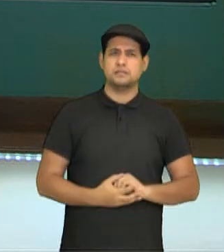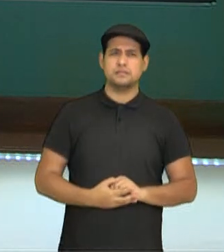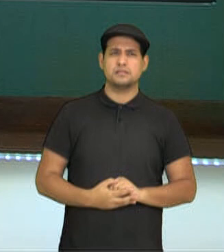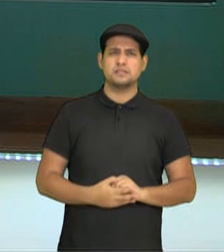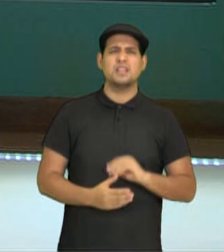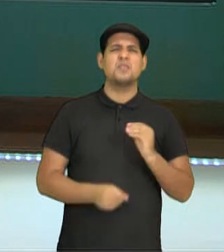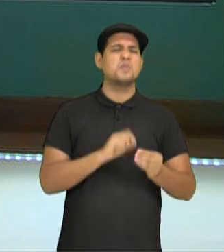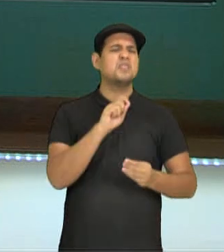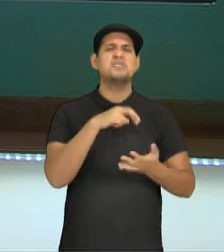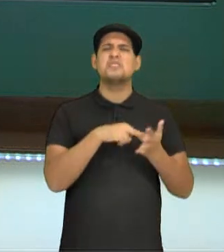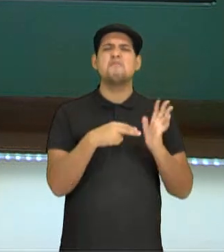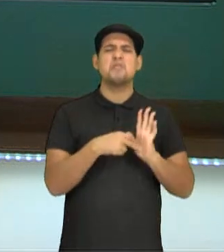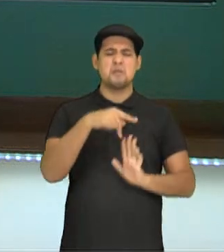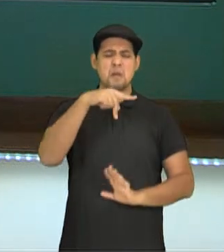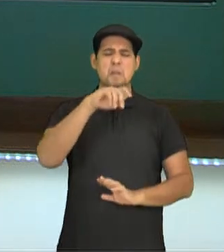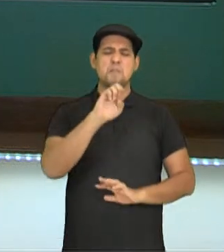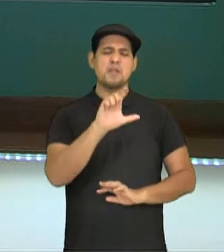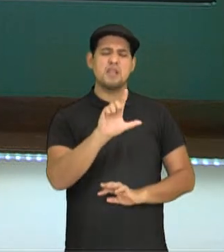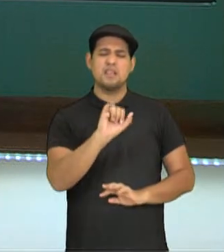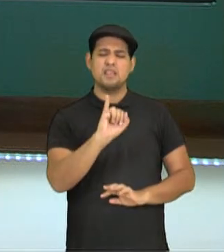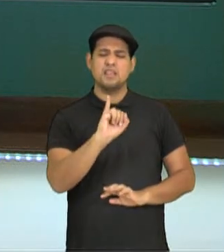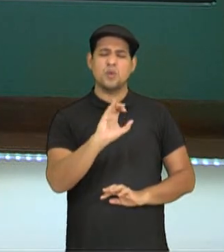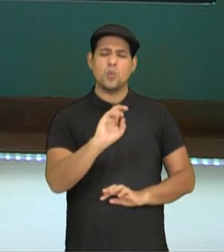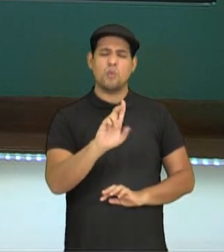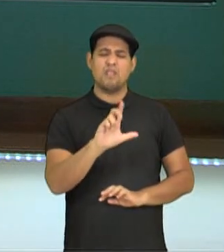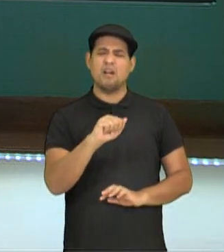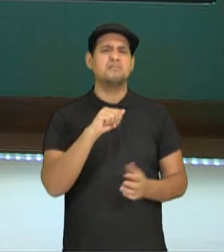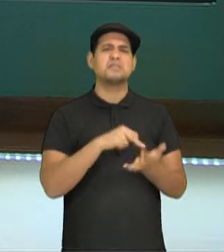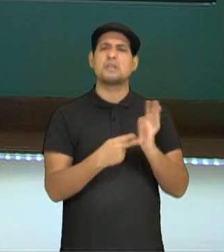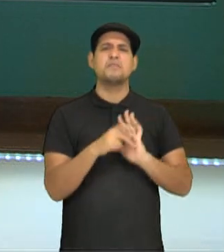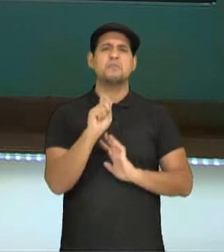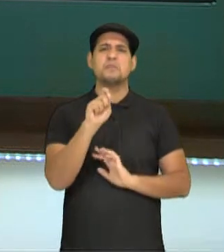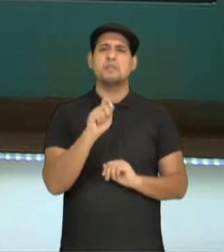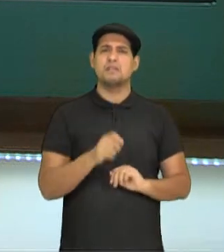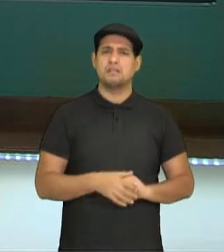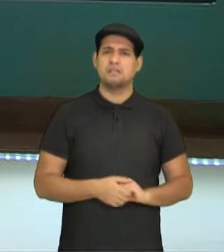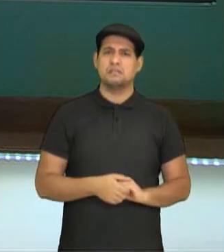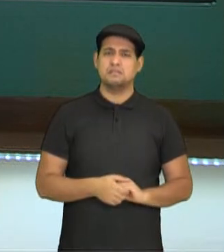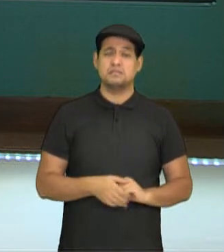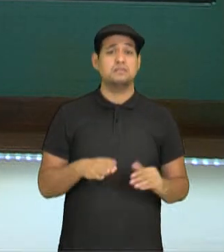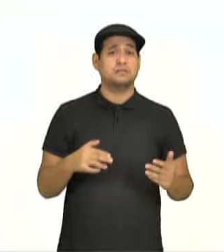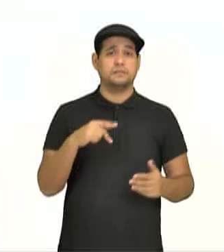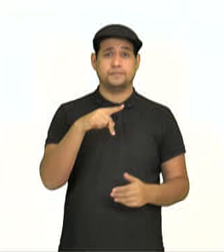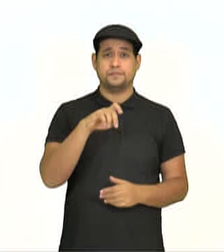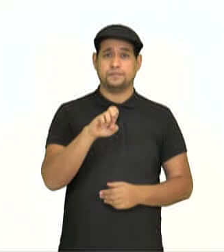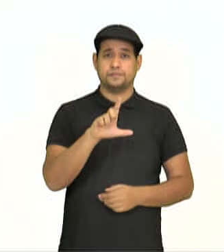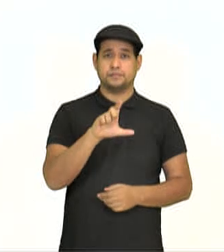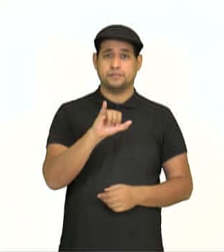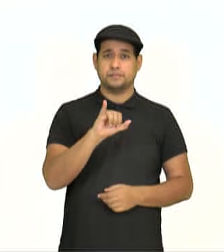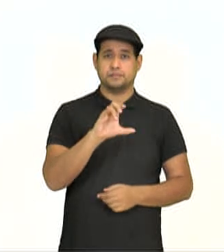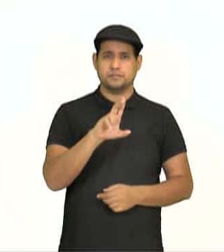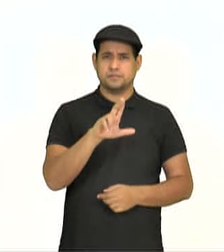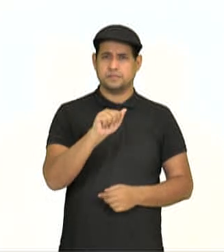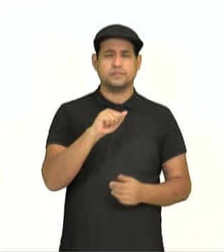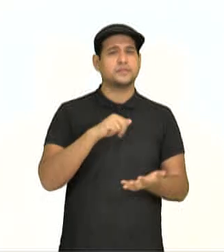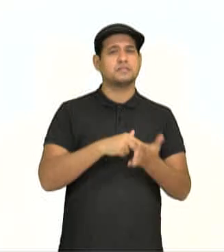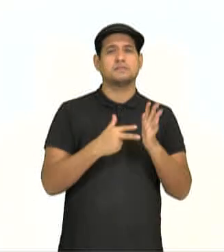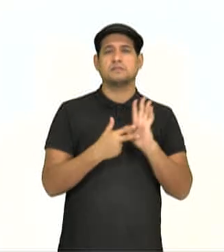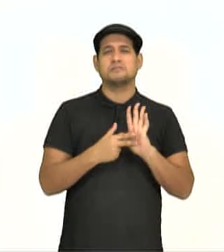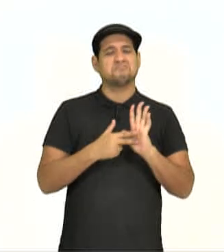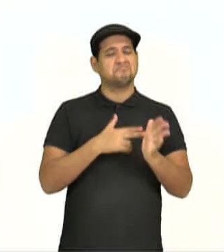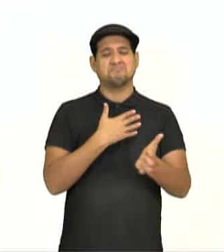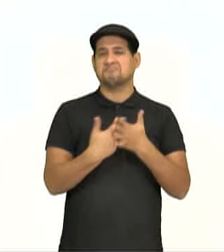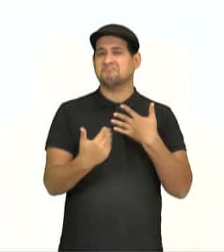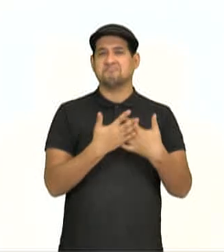o que é uma película? O que é isso? Então, uma película é qualquer